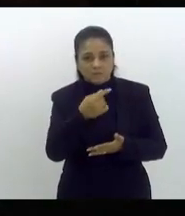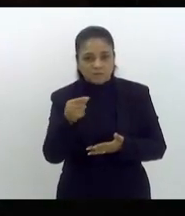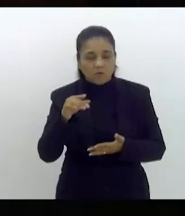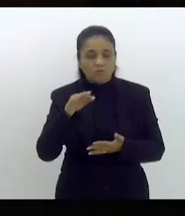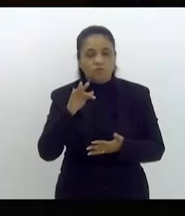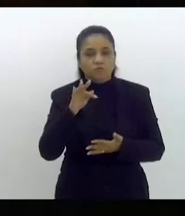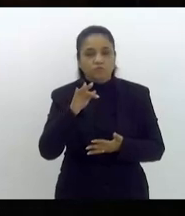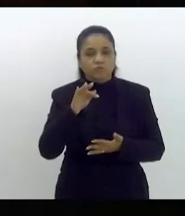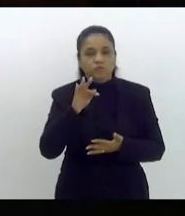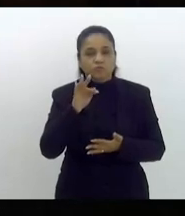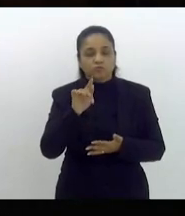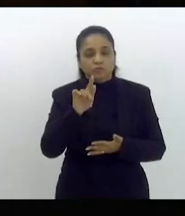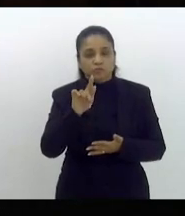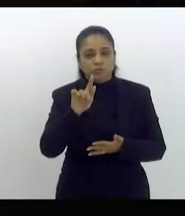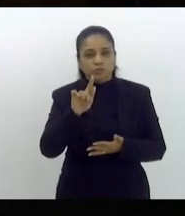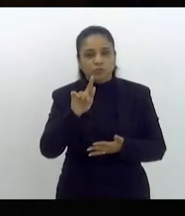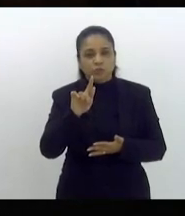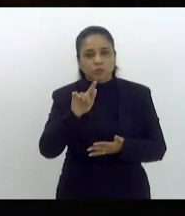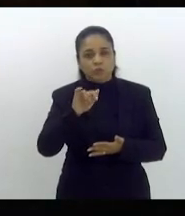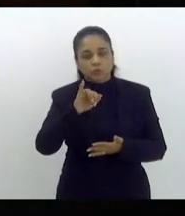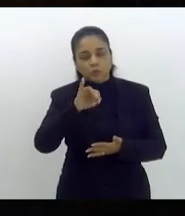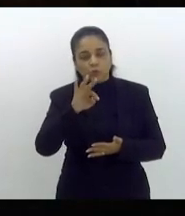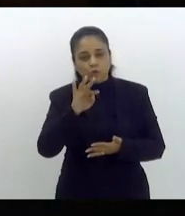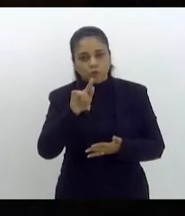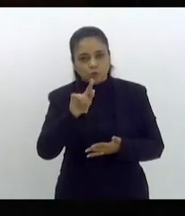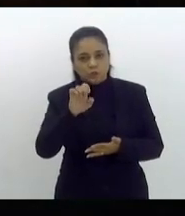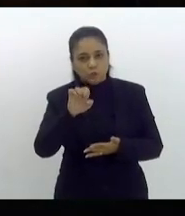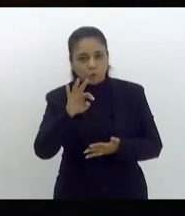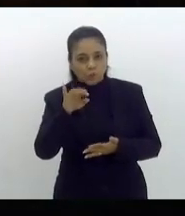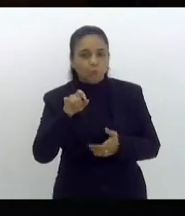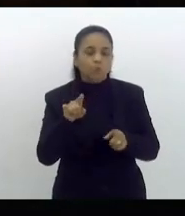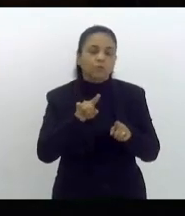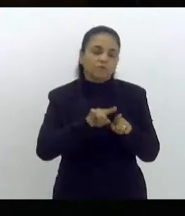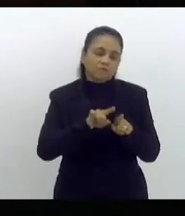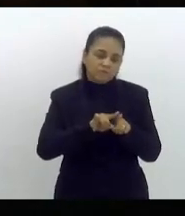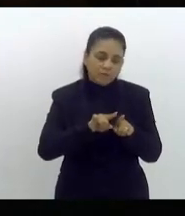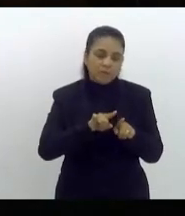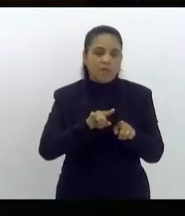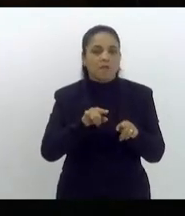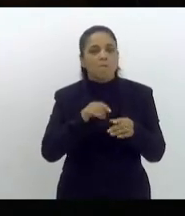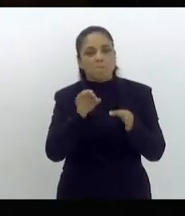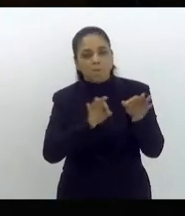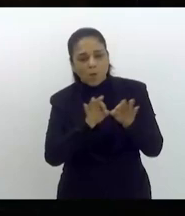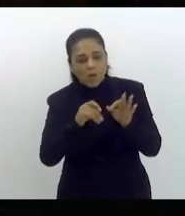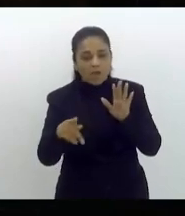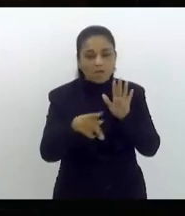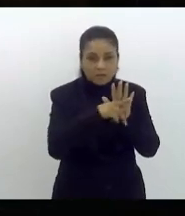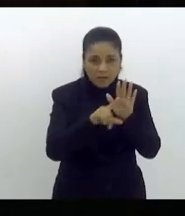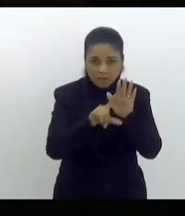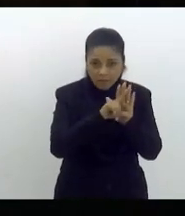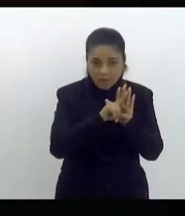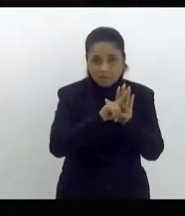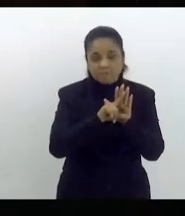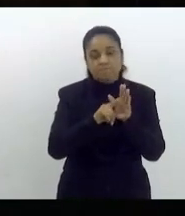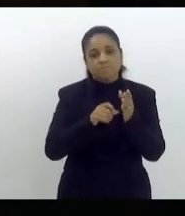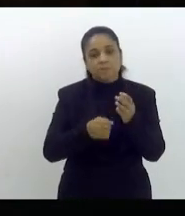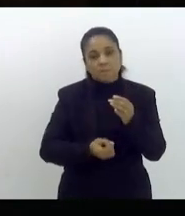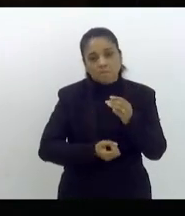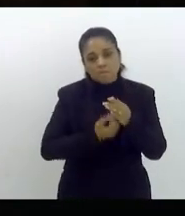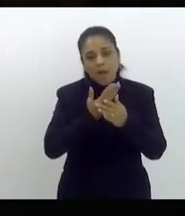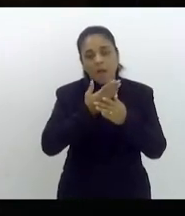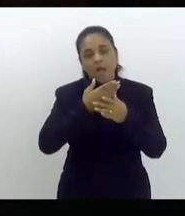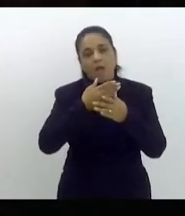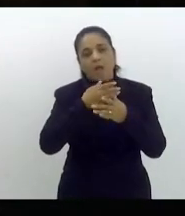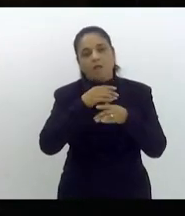justificativas negacionistas e desinformativas são a base de diversos projetos de lei que se espalham Brasil